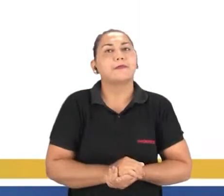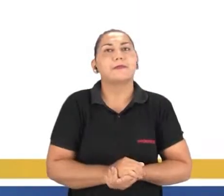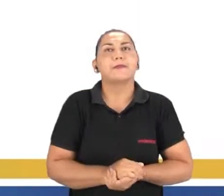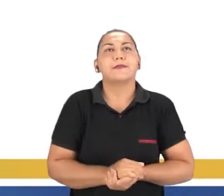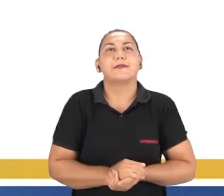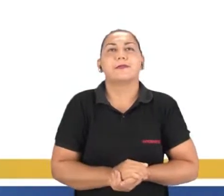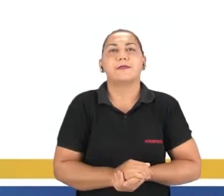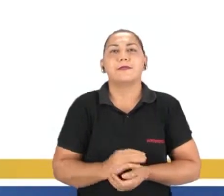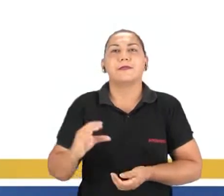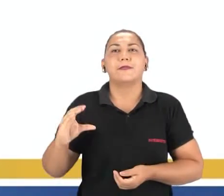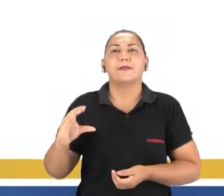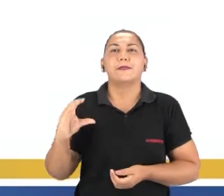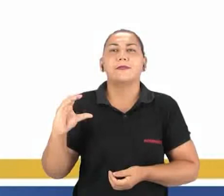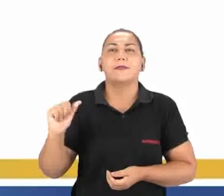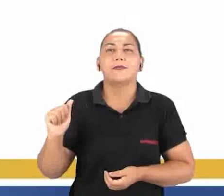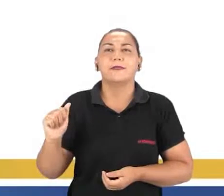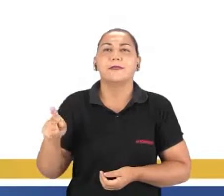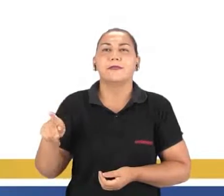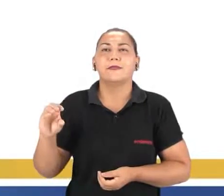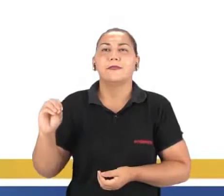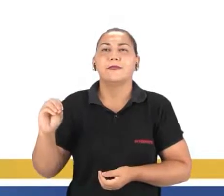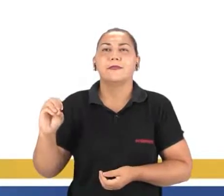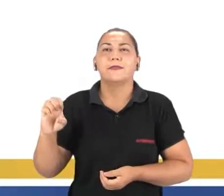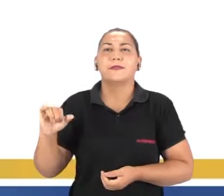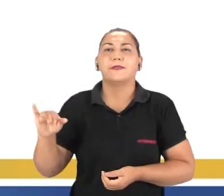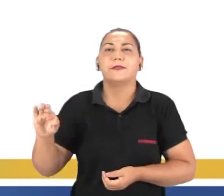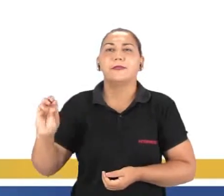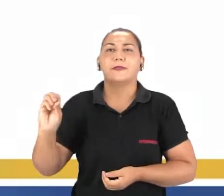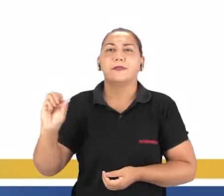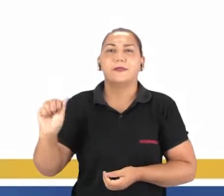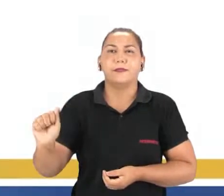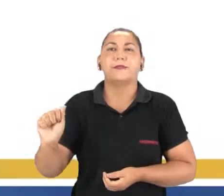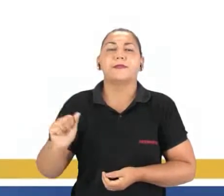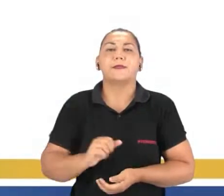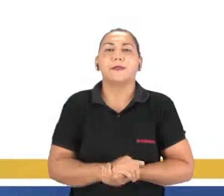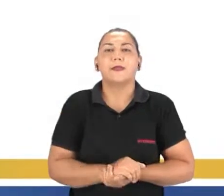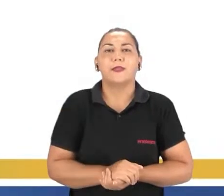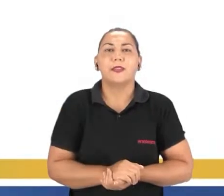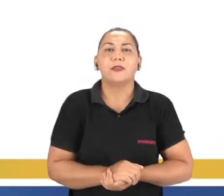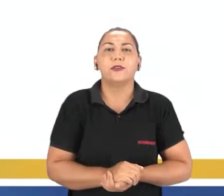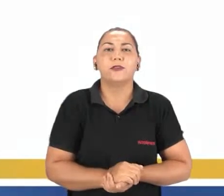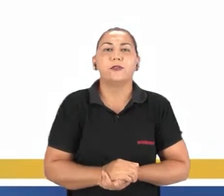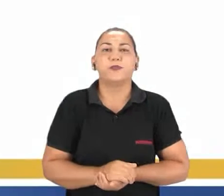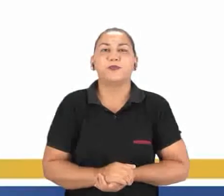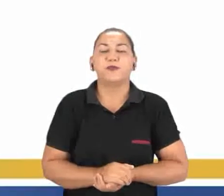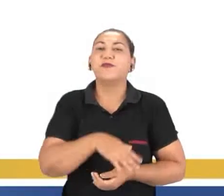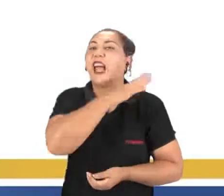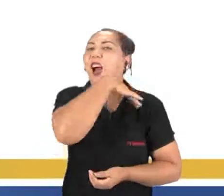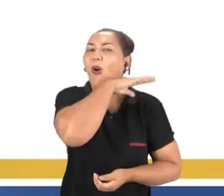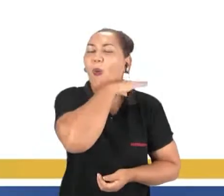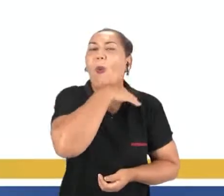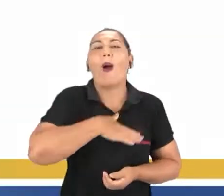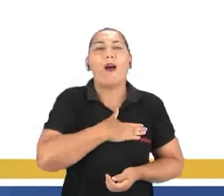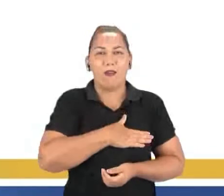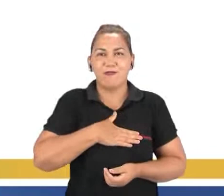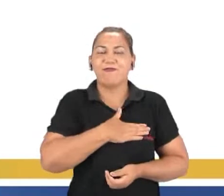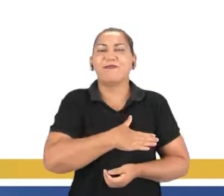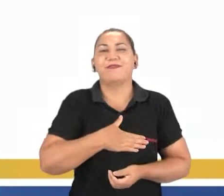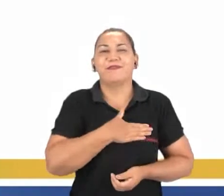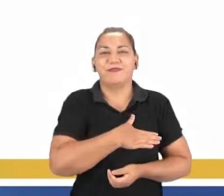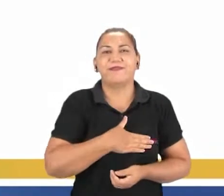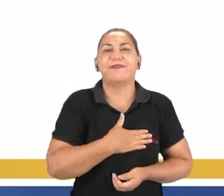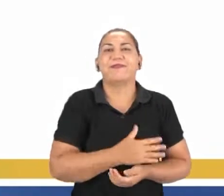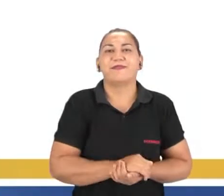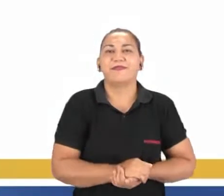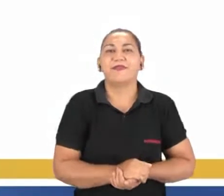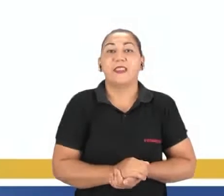preferido de pequenos animais apreciados pelos índios, como as cutias, né? E são ricas